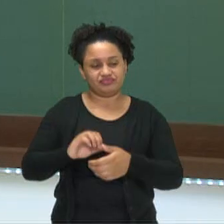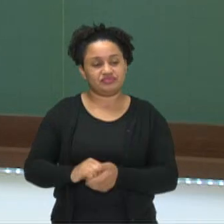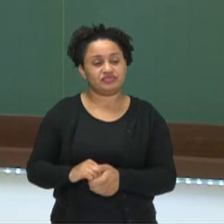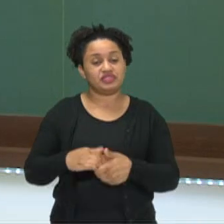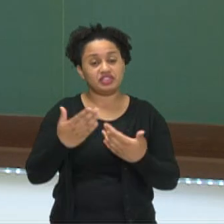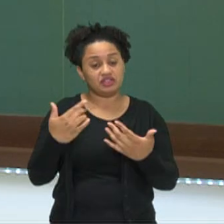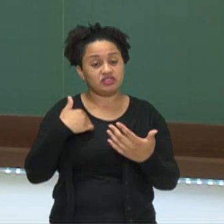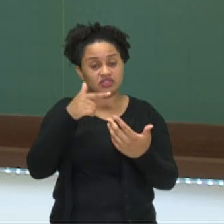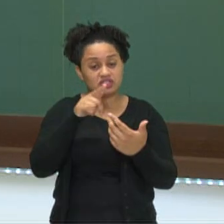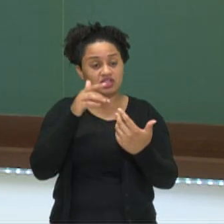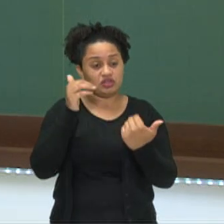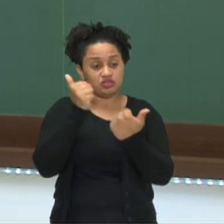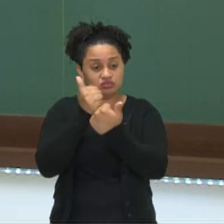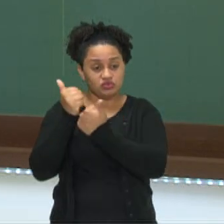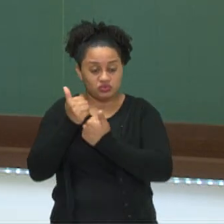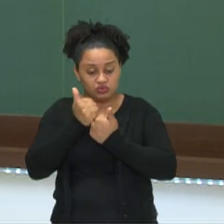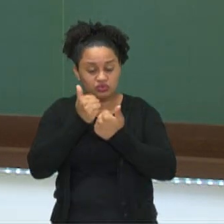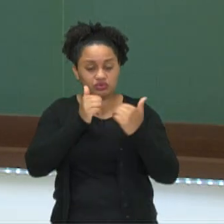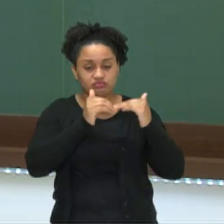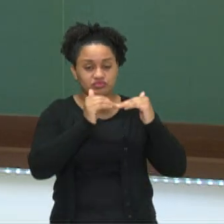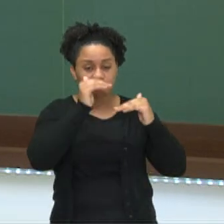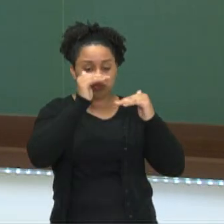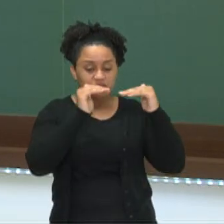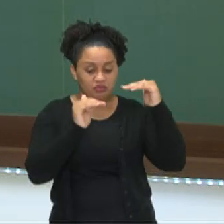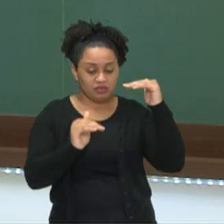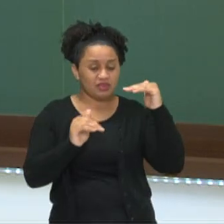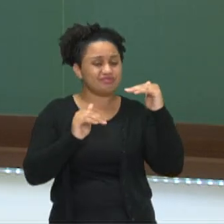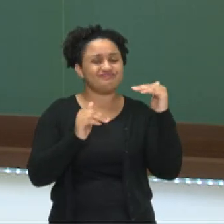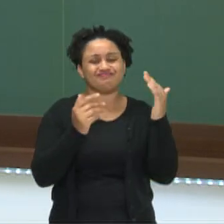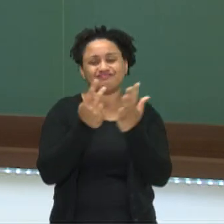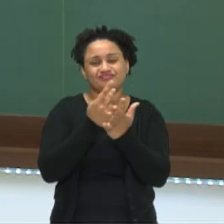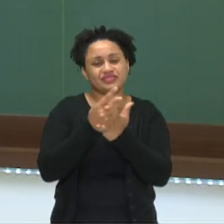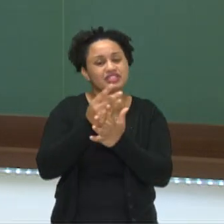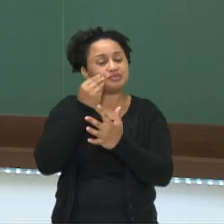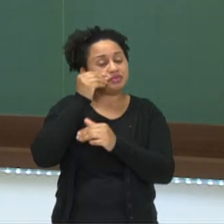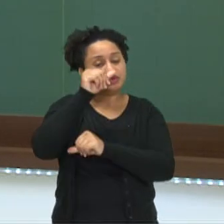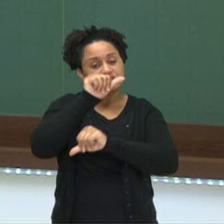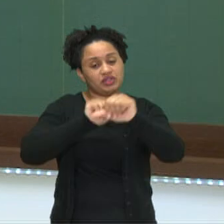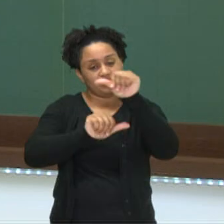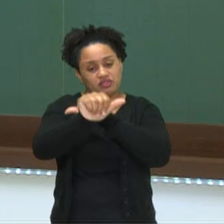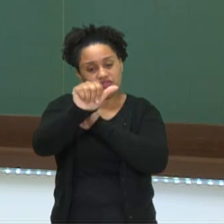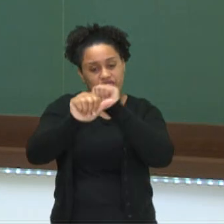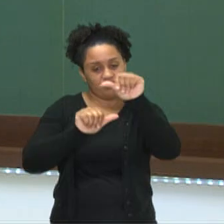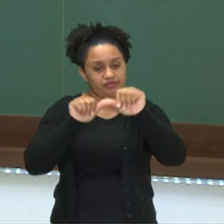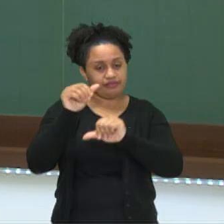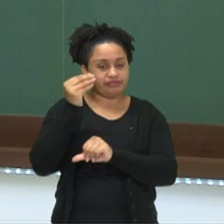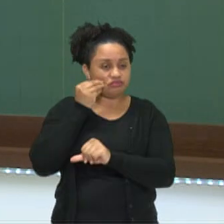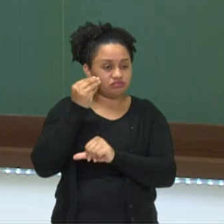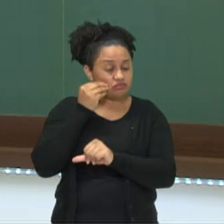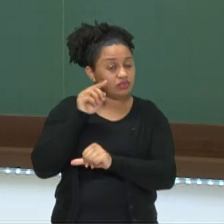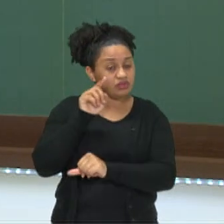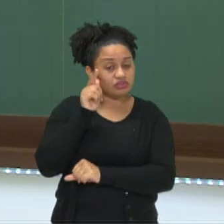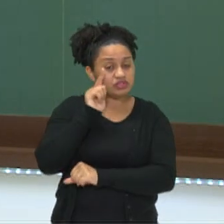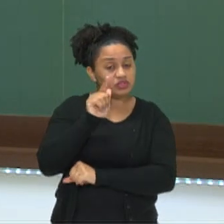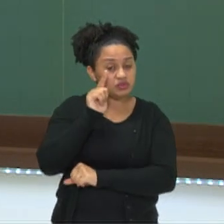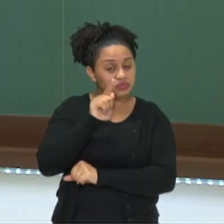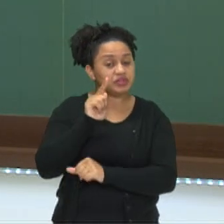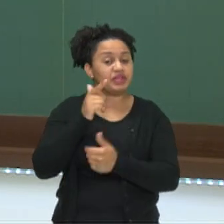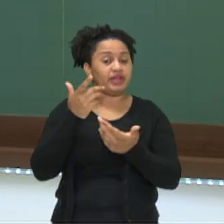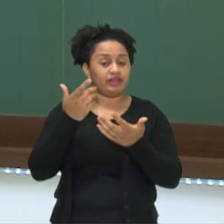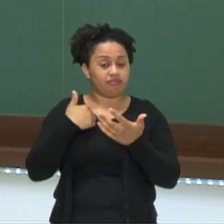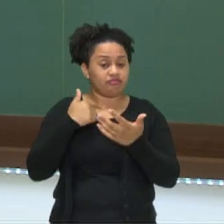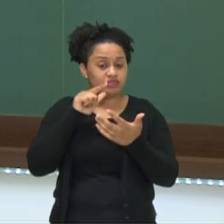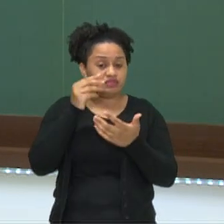se você substituir numa ordem e não der certo, tenta inverter, ok? Aí você consegue, pelo menos você vai